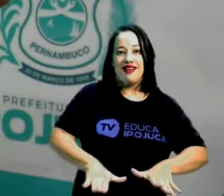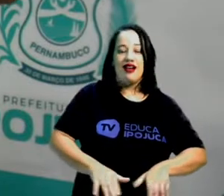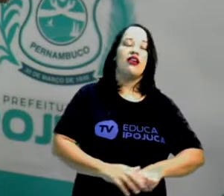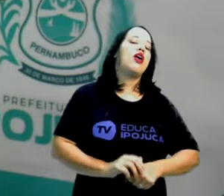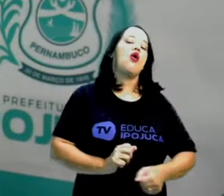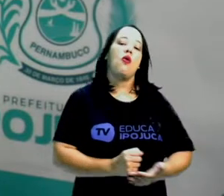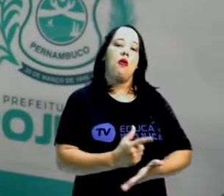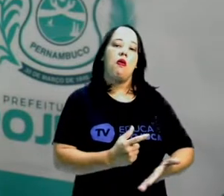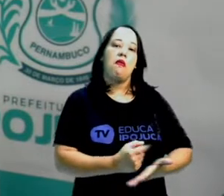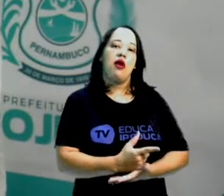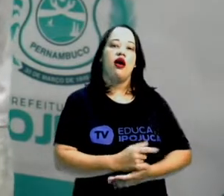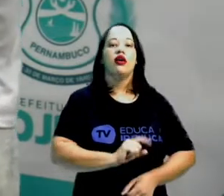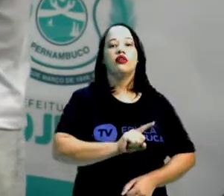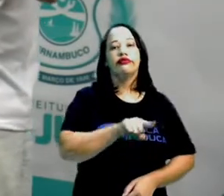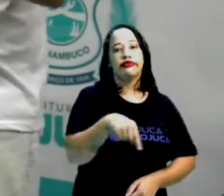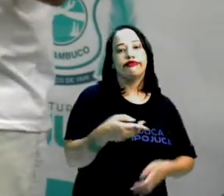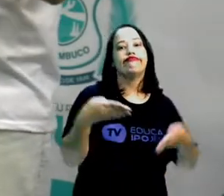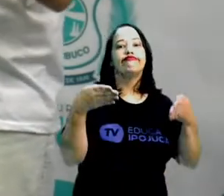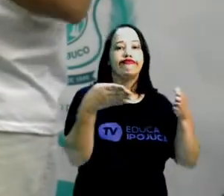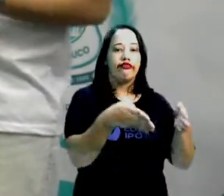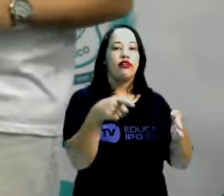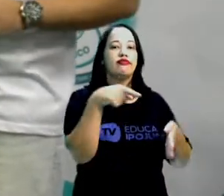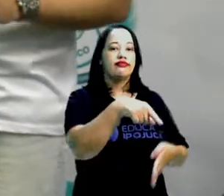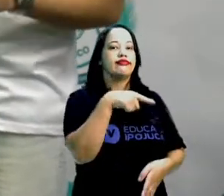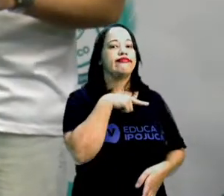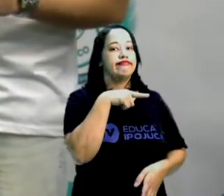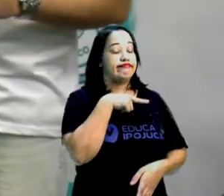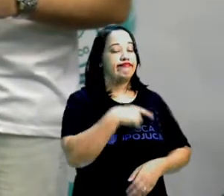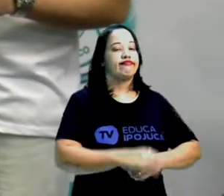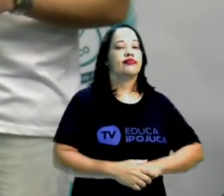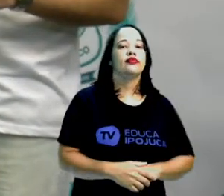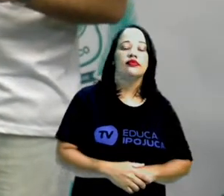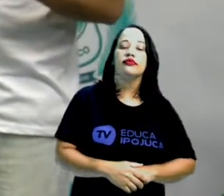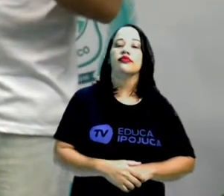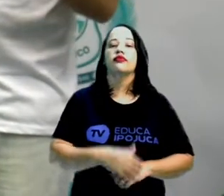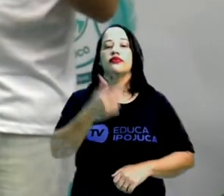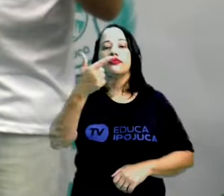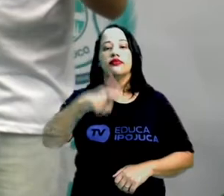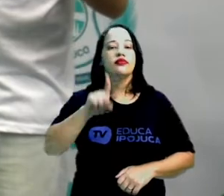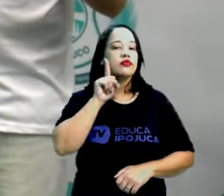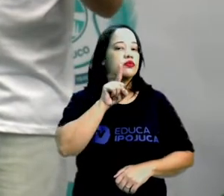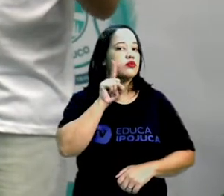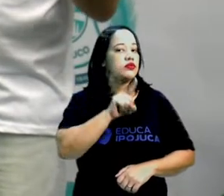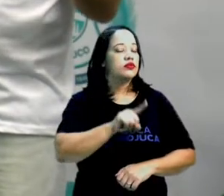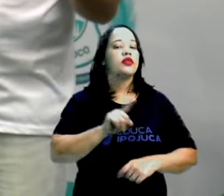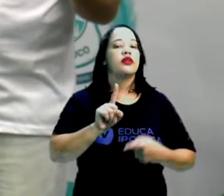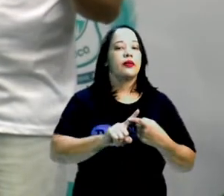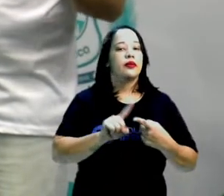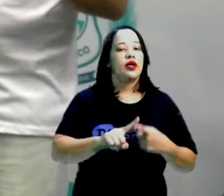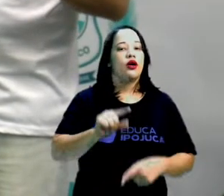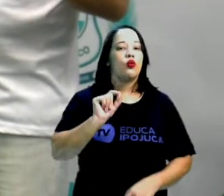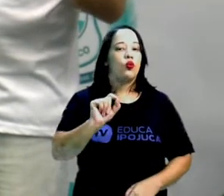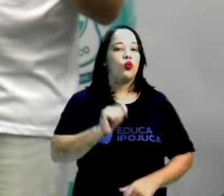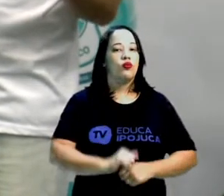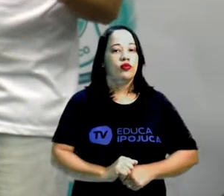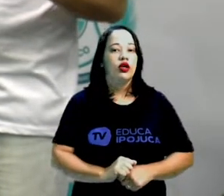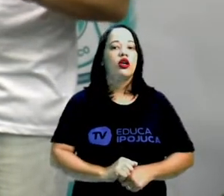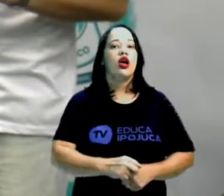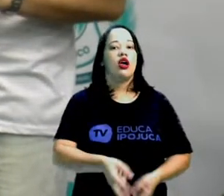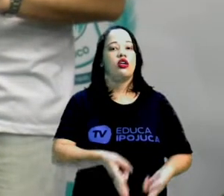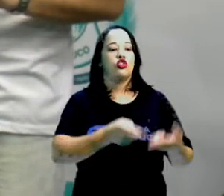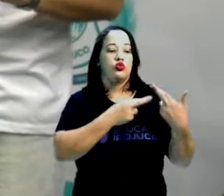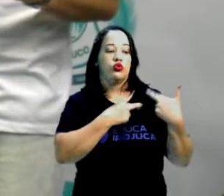ficaram marcados por esse forte consumismo, não é? Os Estados Unidos ele era responsável ali por